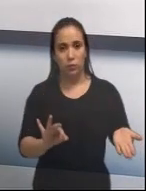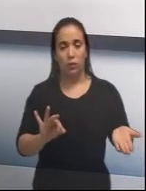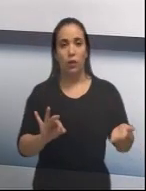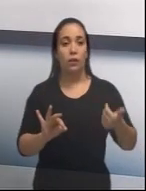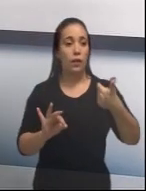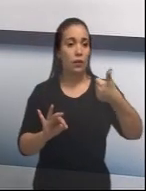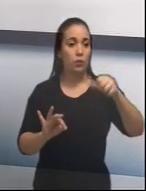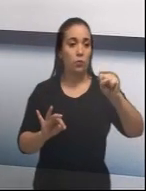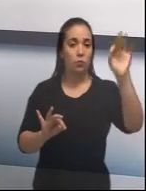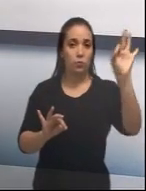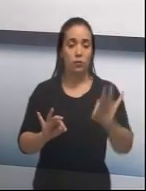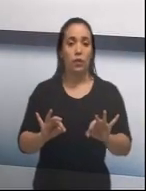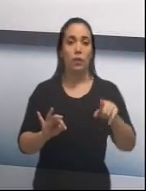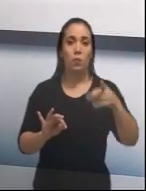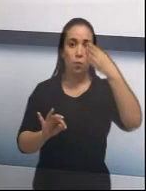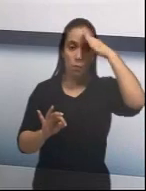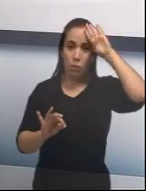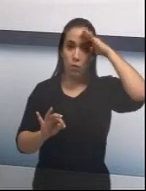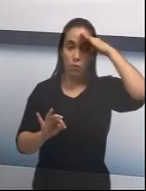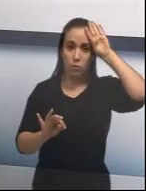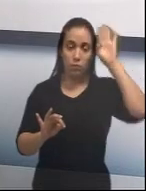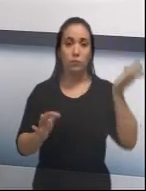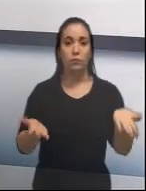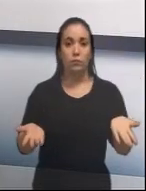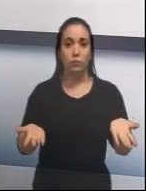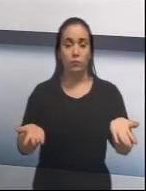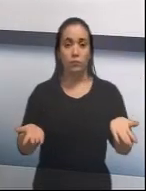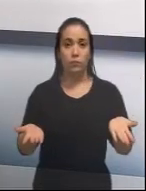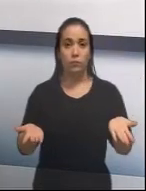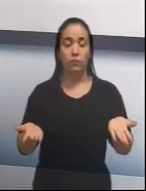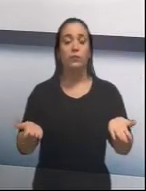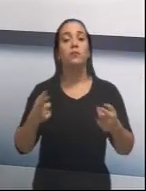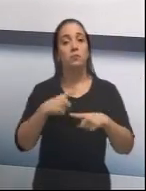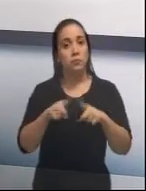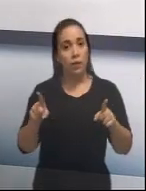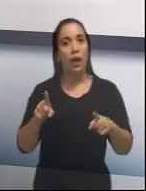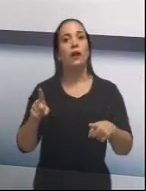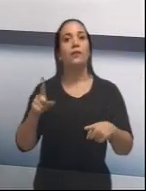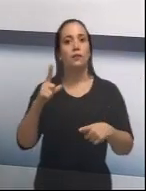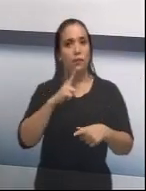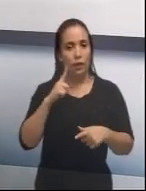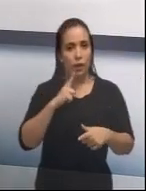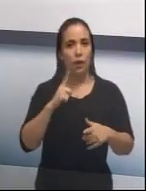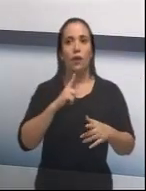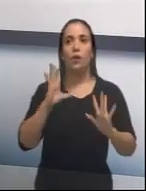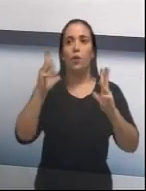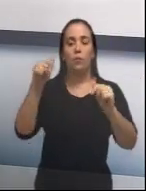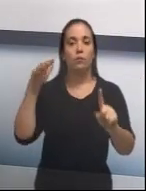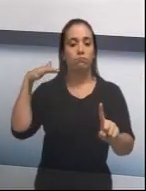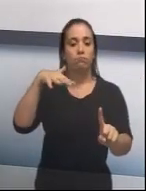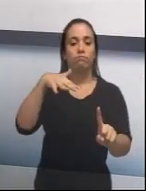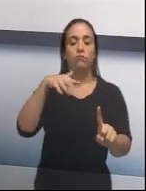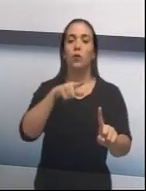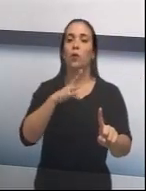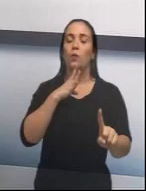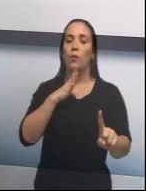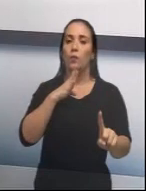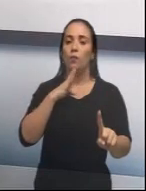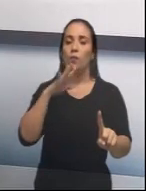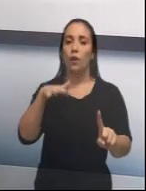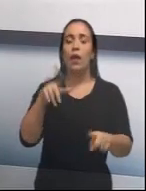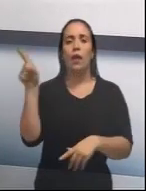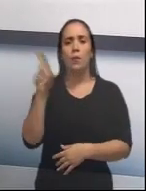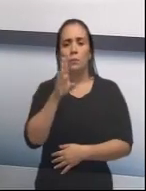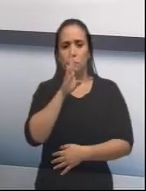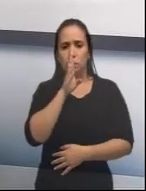18% de Bolsonaro. Ninguém fala dele, confirmando o que eu digo aqui, viu? Mas ele está vivo e quieto, contrariando sua